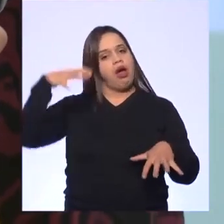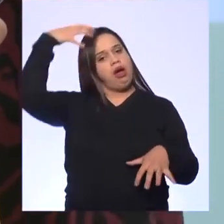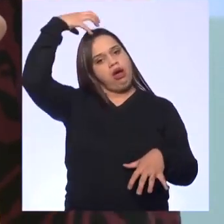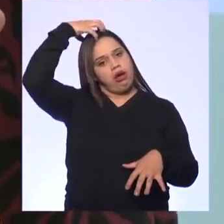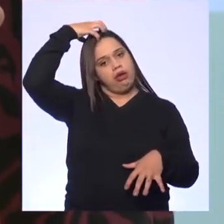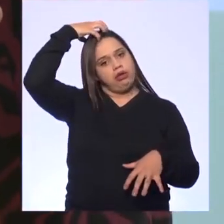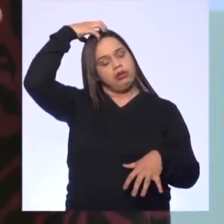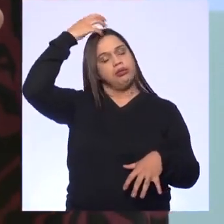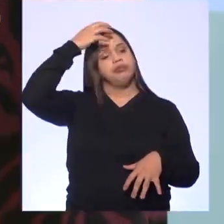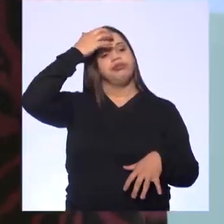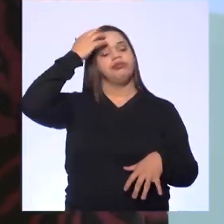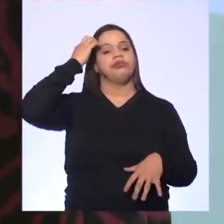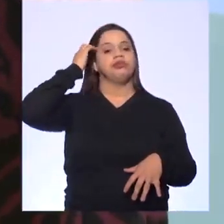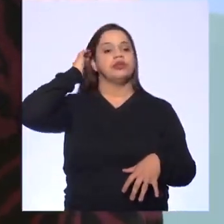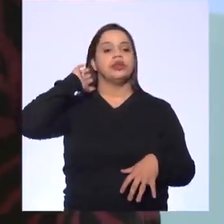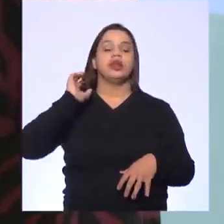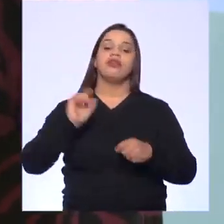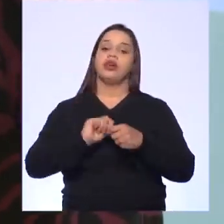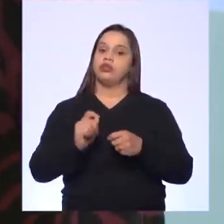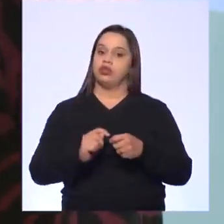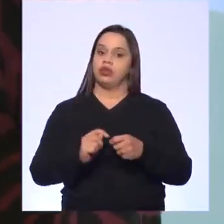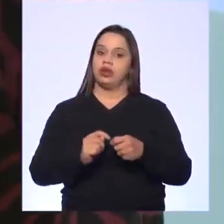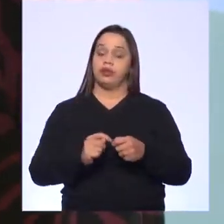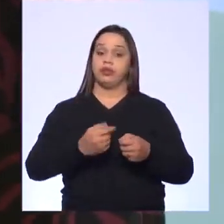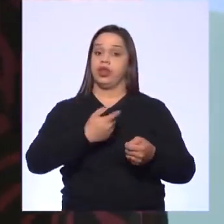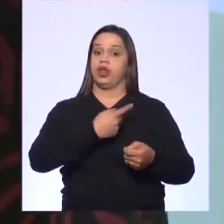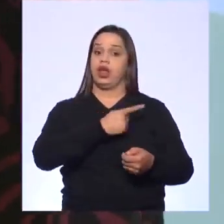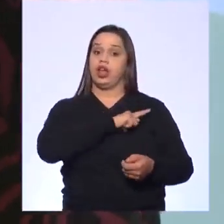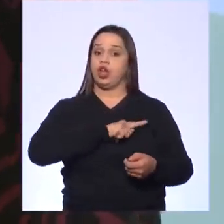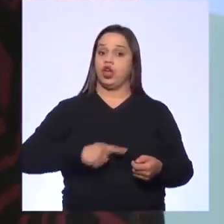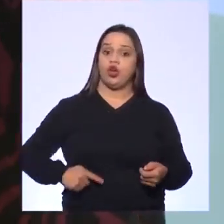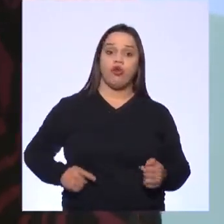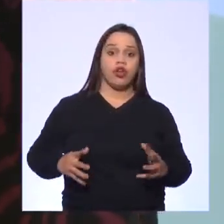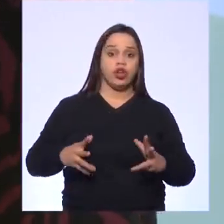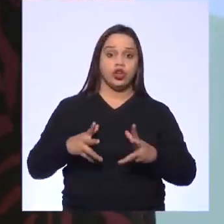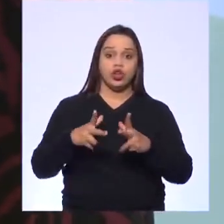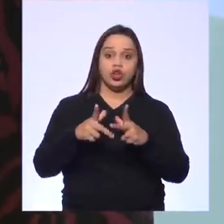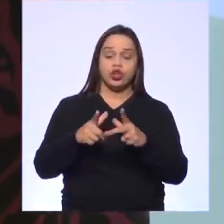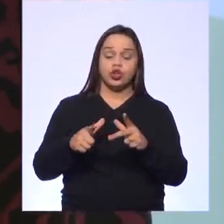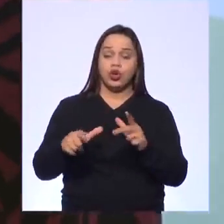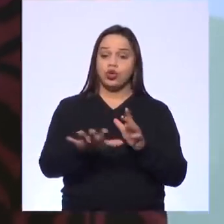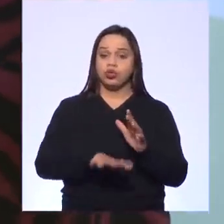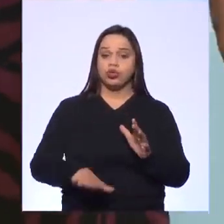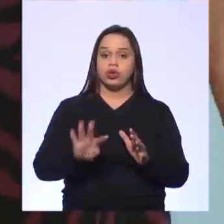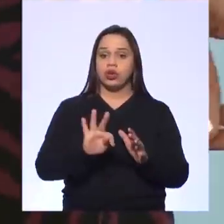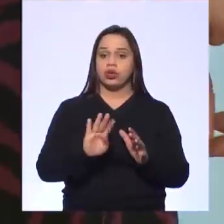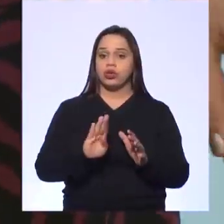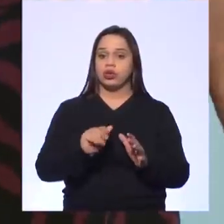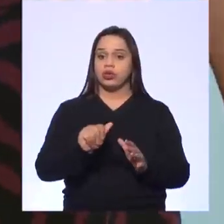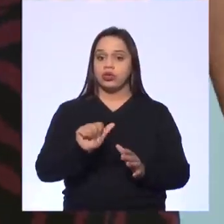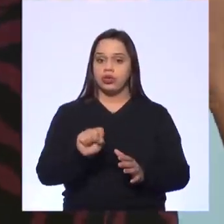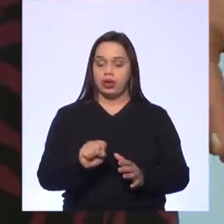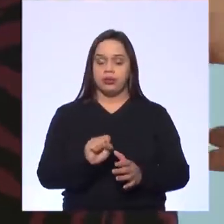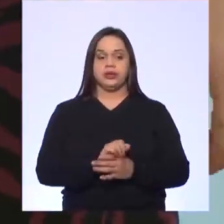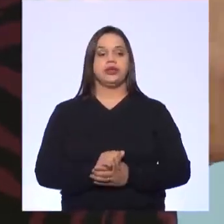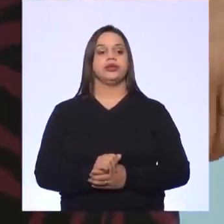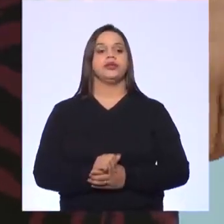rei governa toda Tebas. O rei que governa